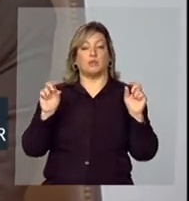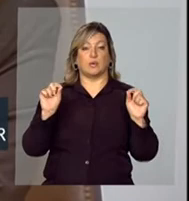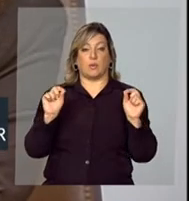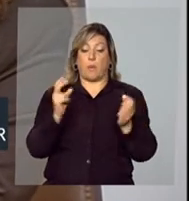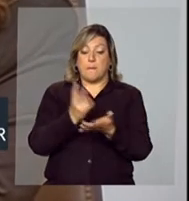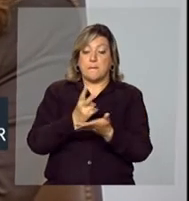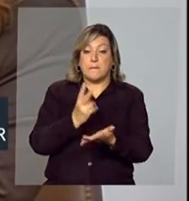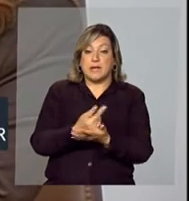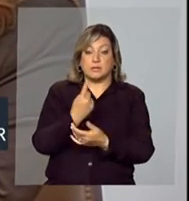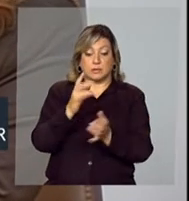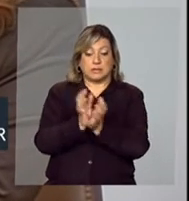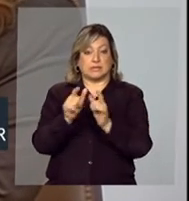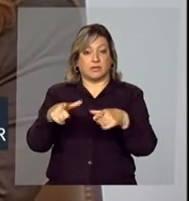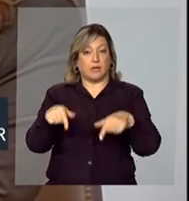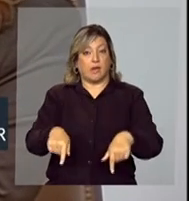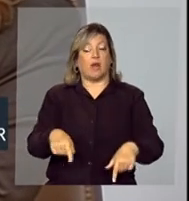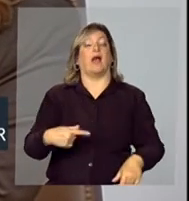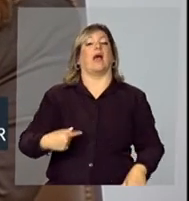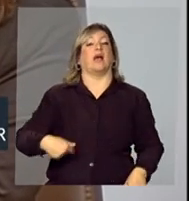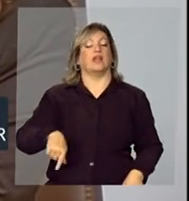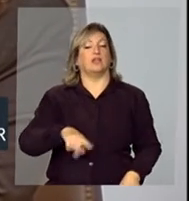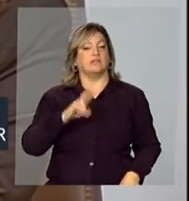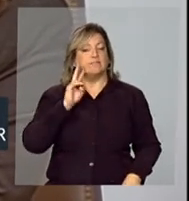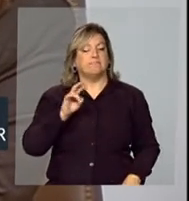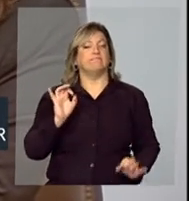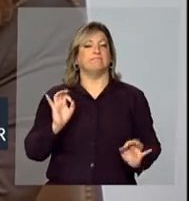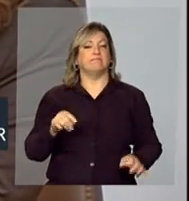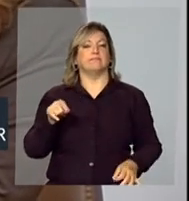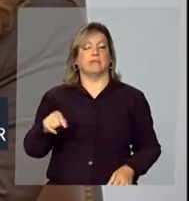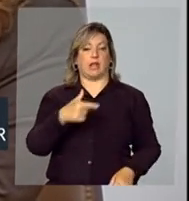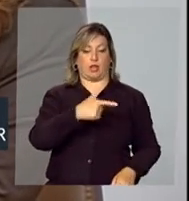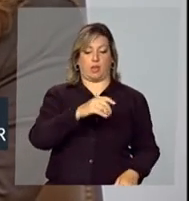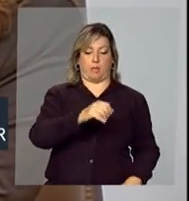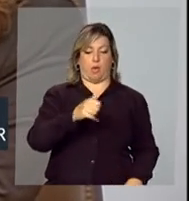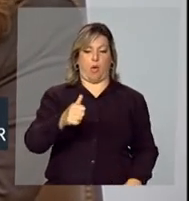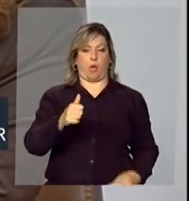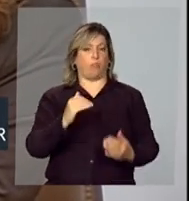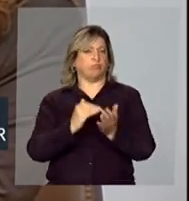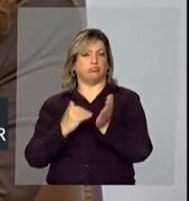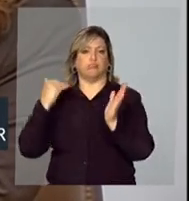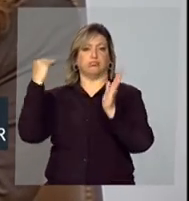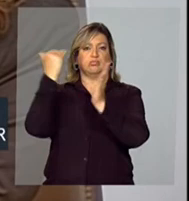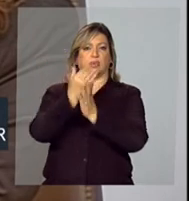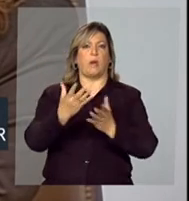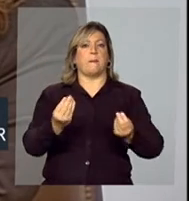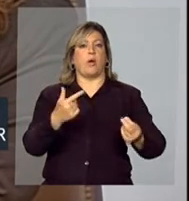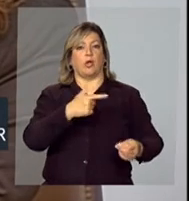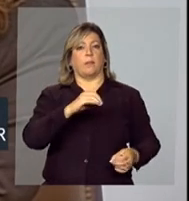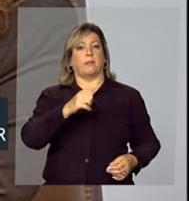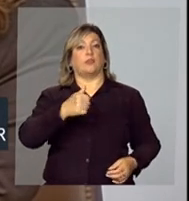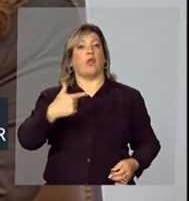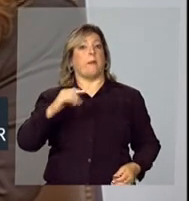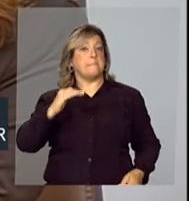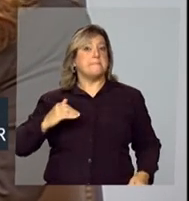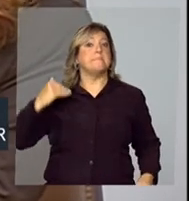de um mesmo setor no chama a atenção o aumento de 2011 para 2012 é